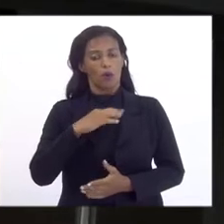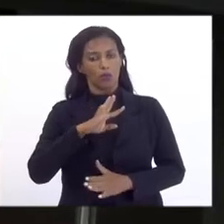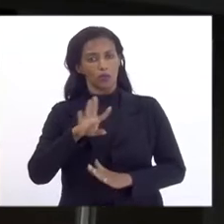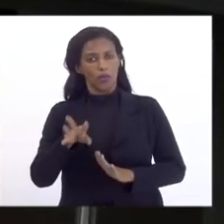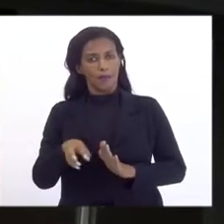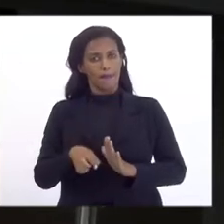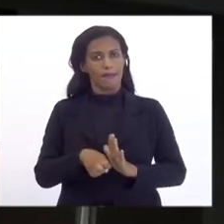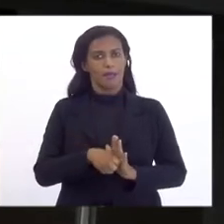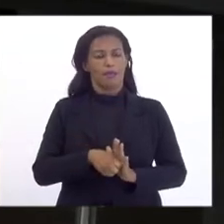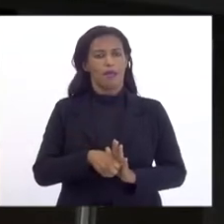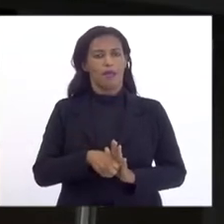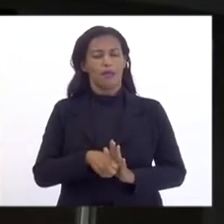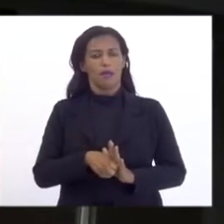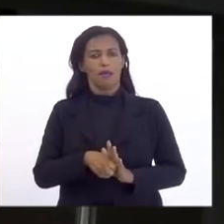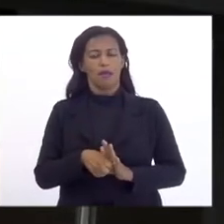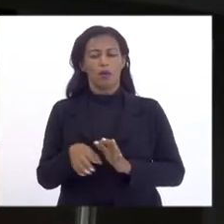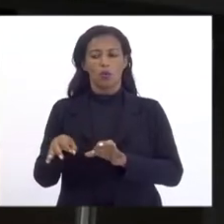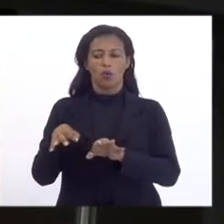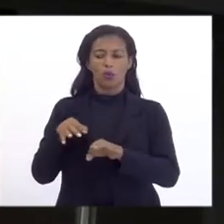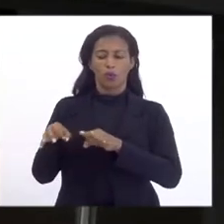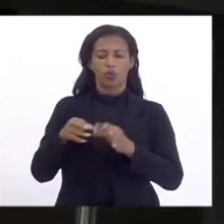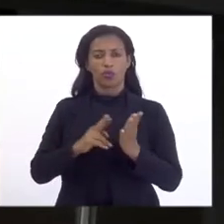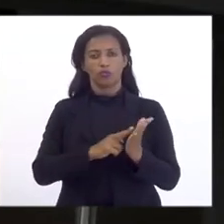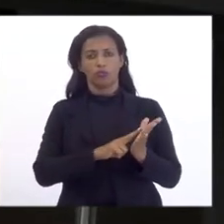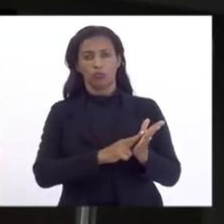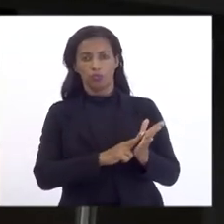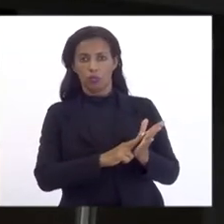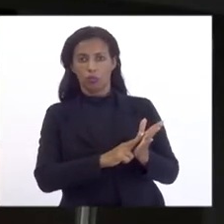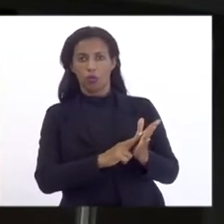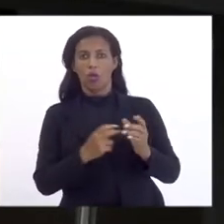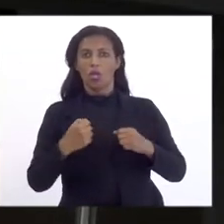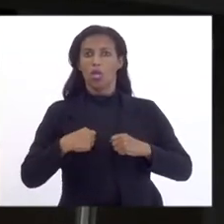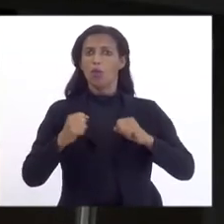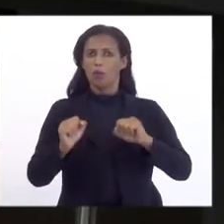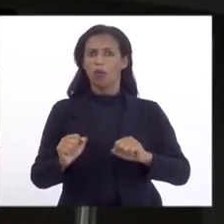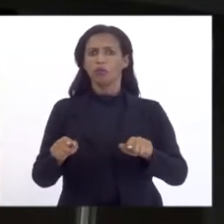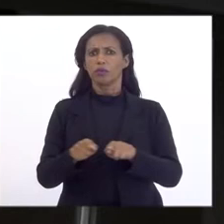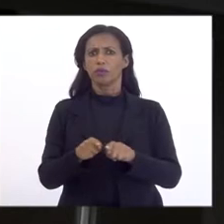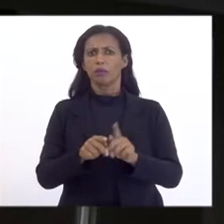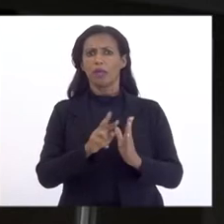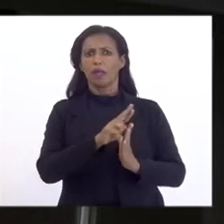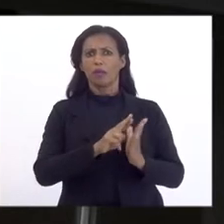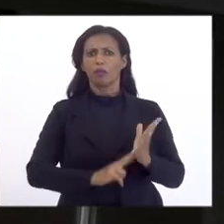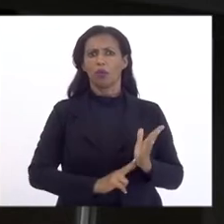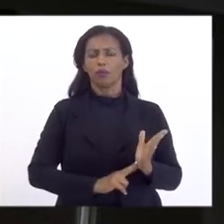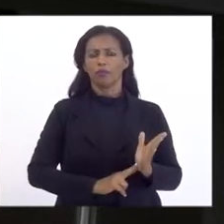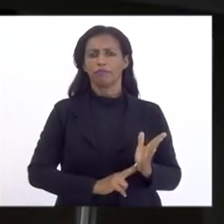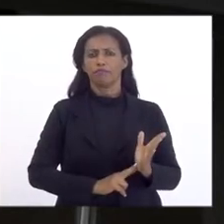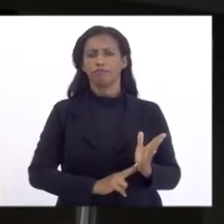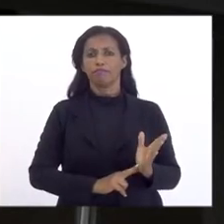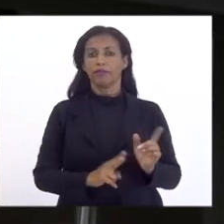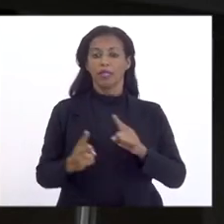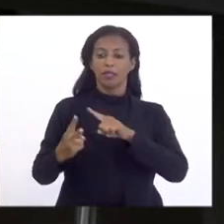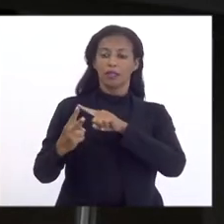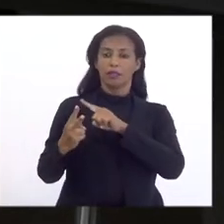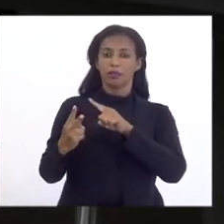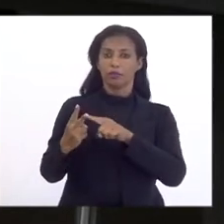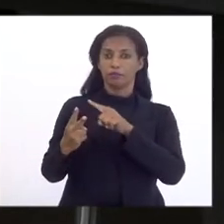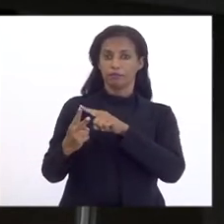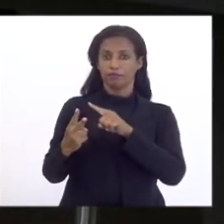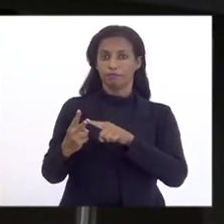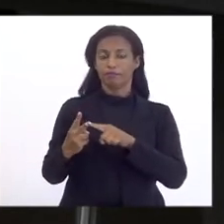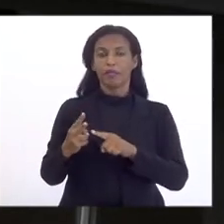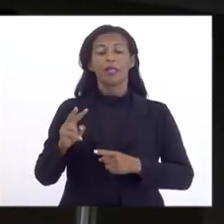projeto de resolução, eu posso emendar o relatório. E aí tem dois aspectos, deputado Márcio Pacheco. É